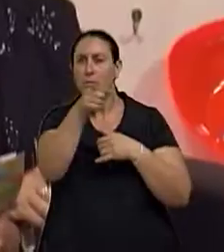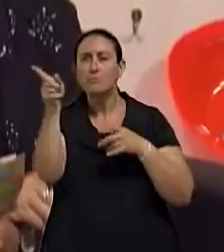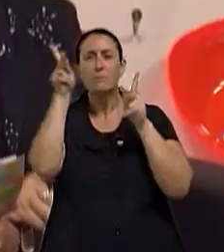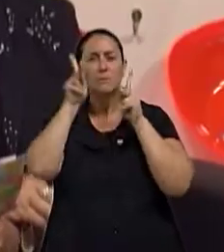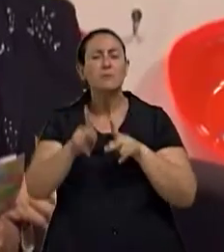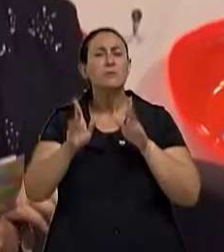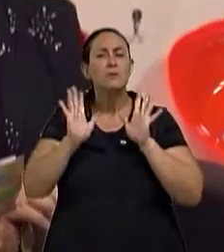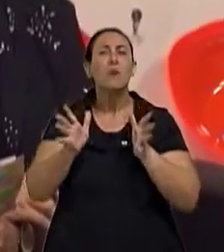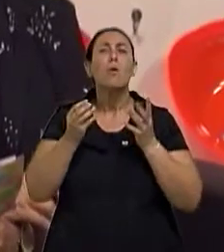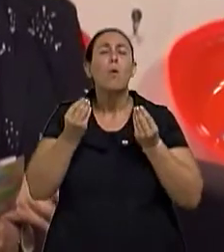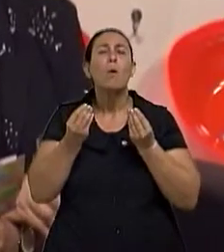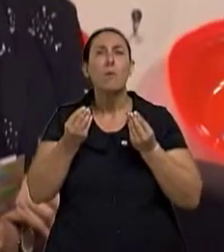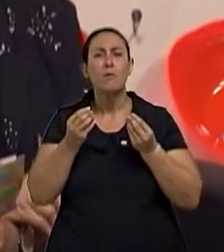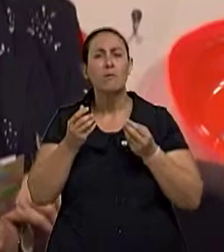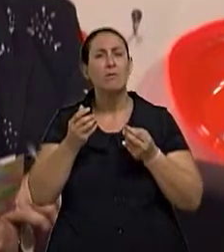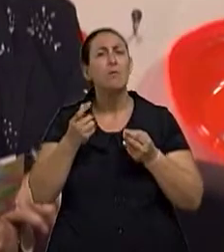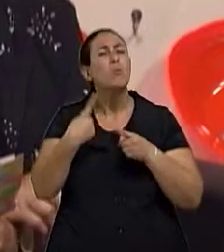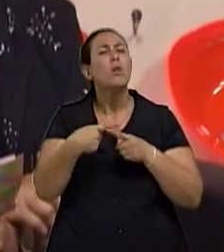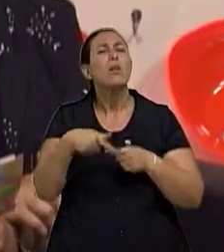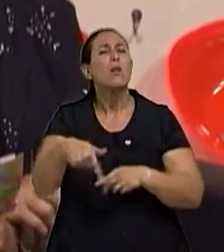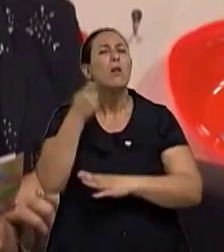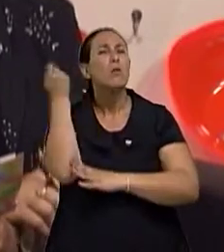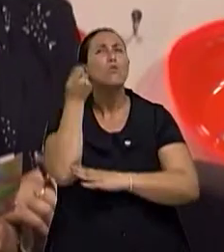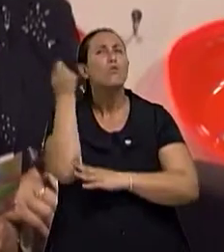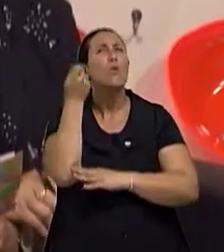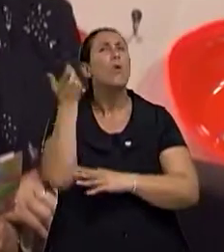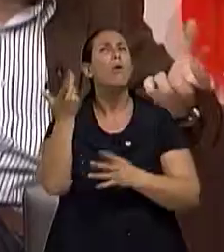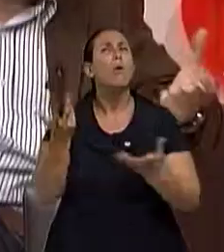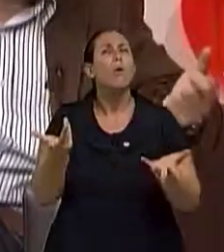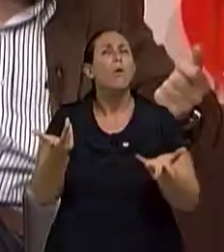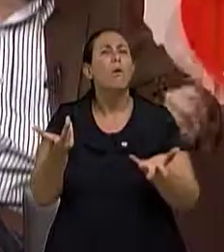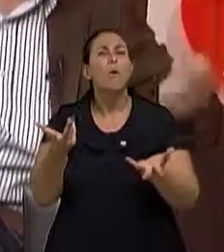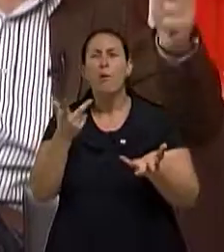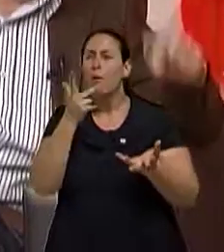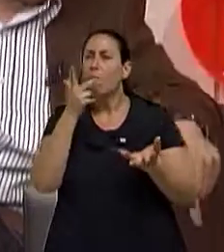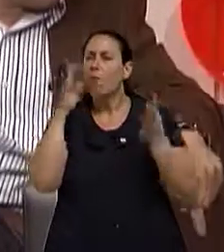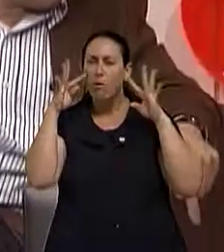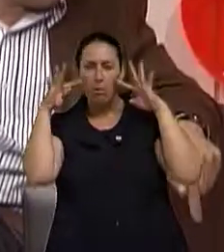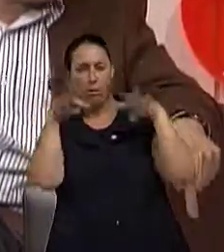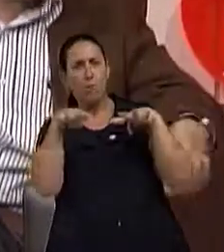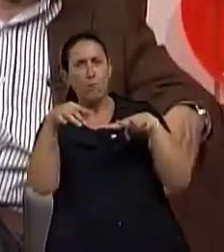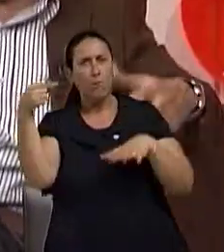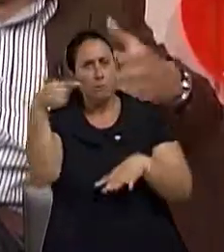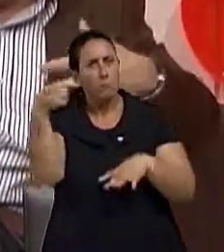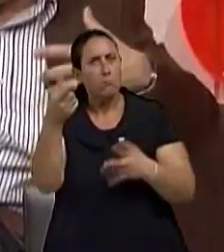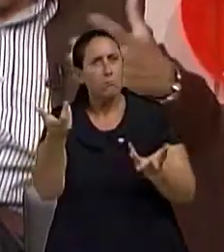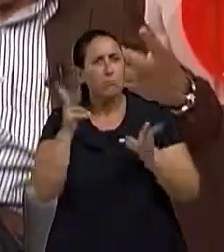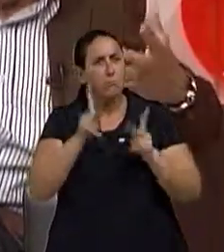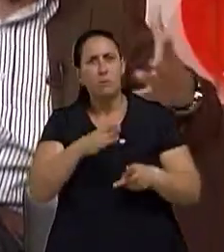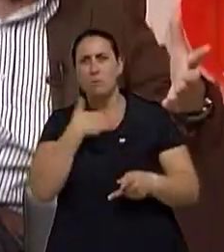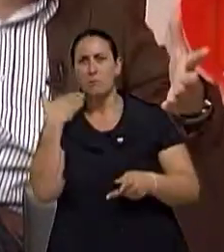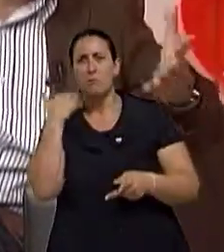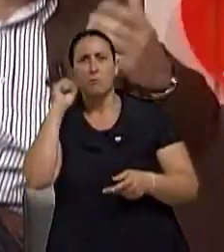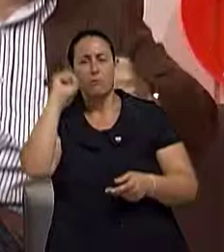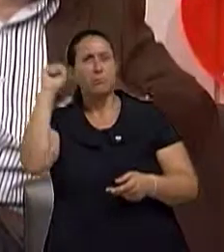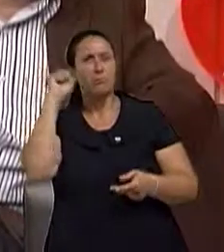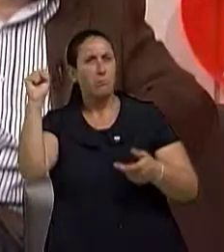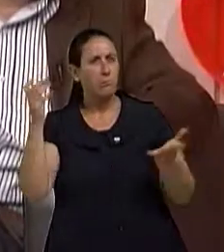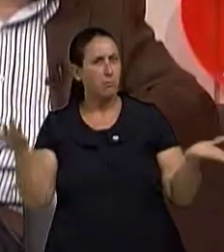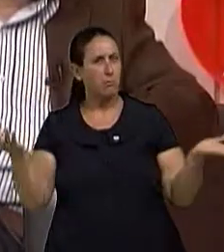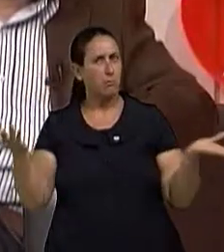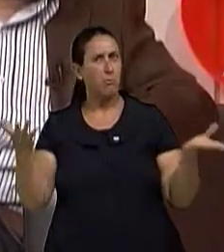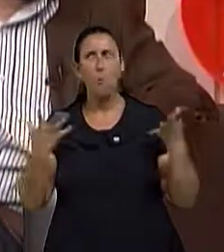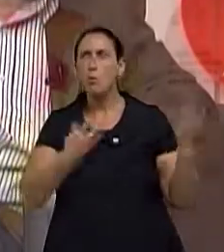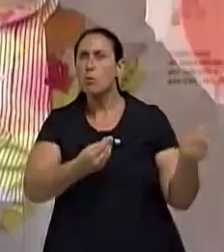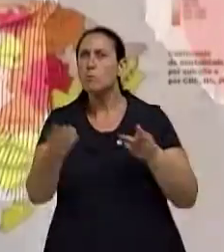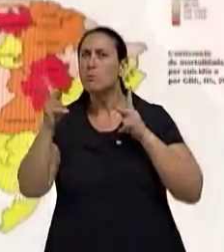estava falando da questão de por que, que o Rio Grande do Sul tem essa característica, né, tão chamativa negativamente. Nós somos campeões em termos de